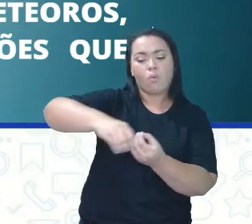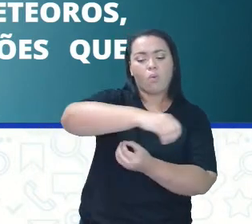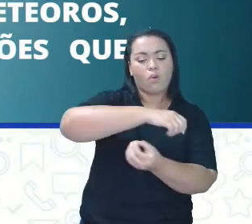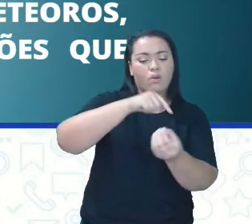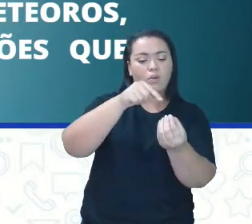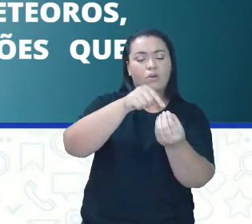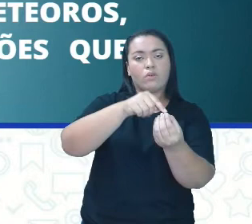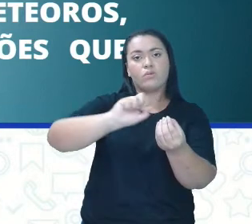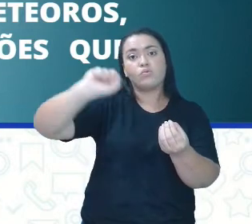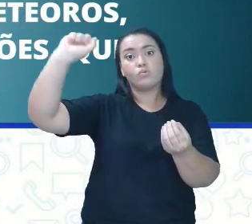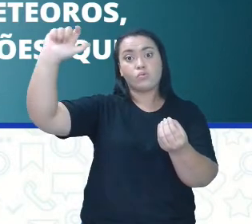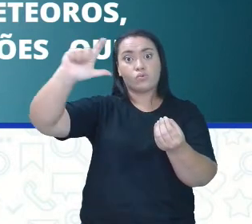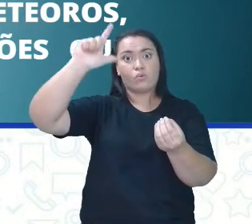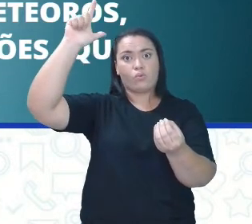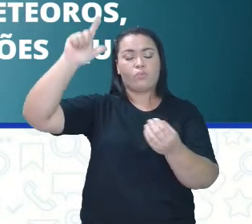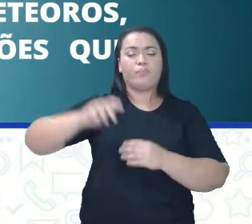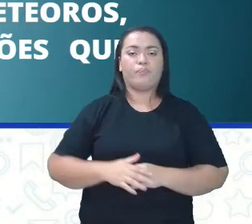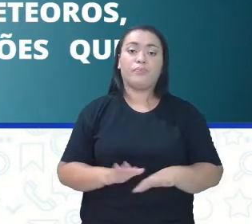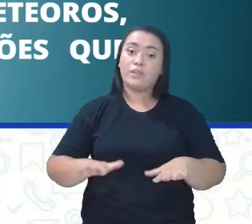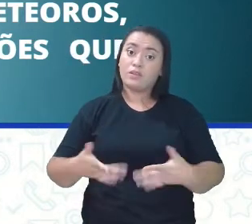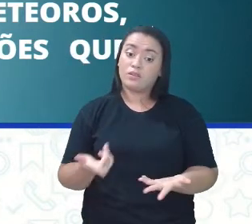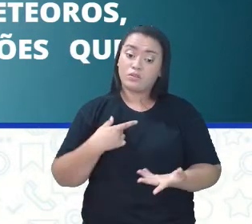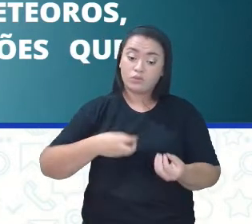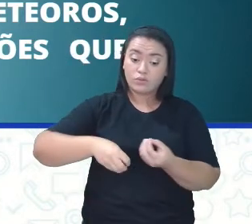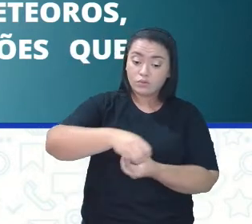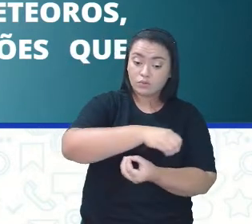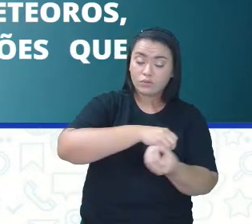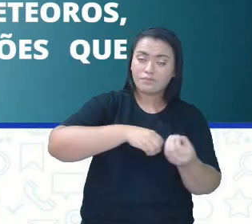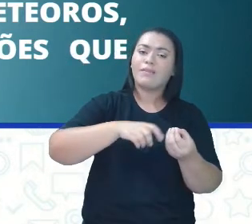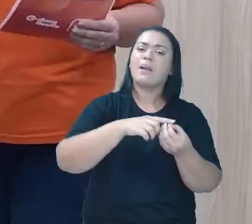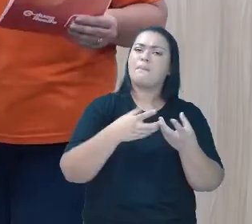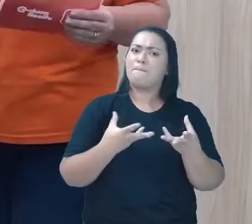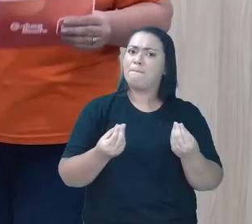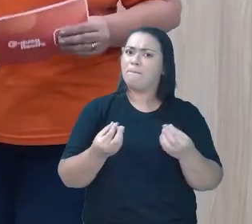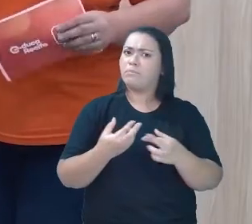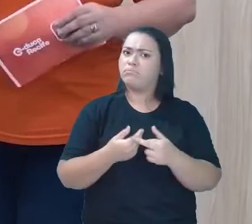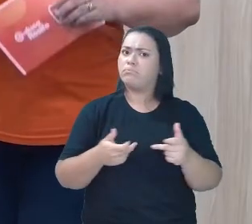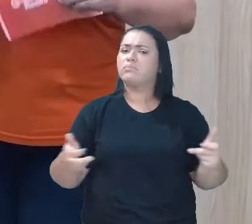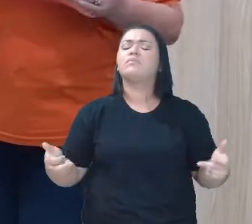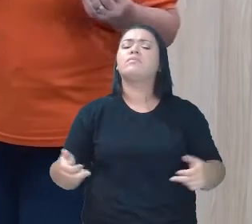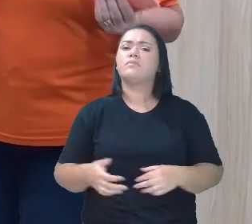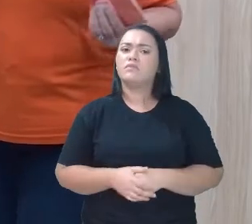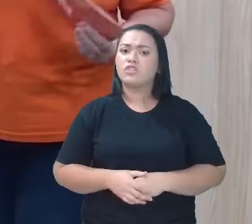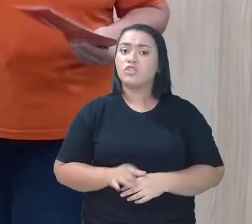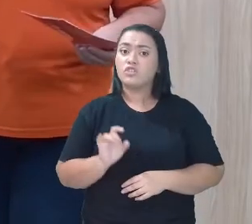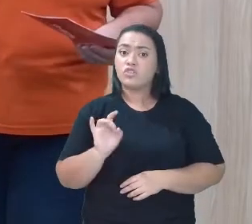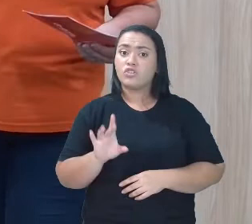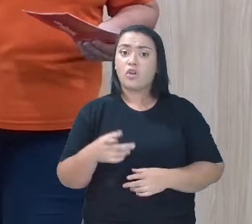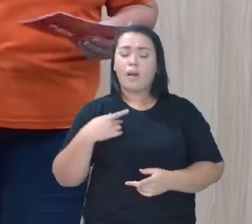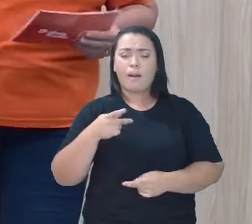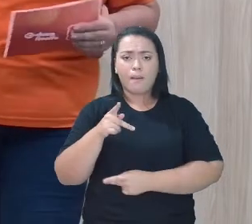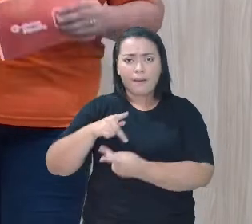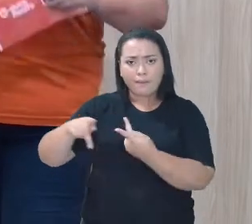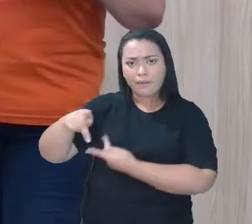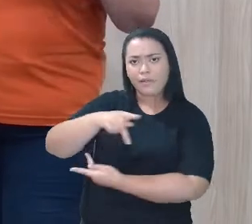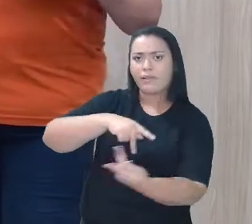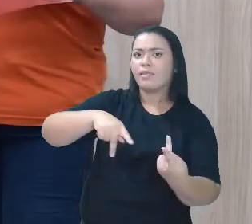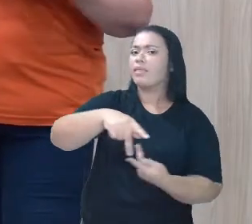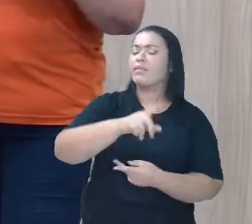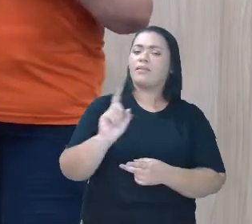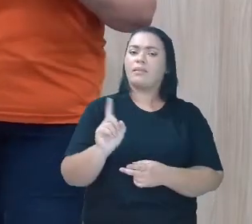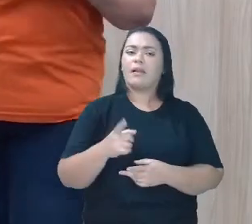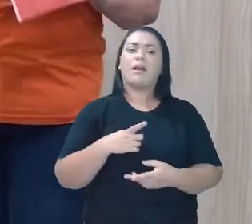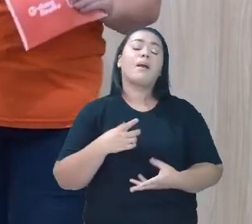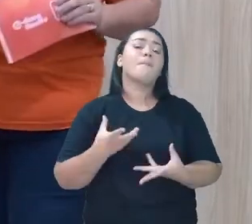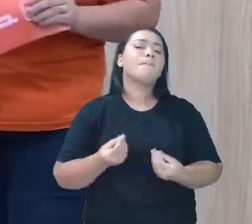do Sol. Então, a gente está vendo aí que o nosso sistema solar tem muita coisa, né? Não é só apenas os planetas. Então, a gente vai